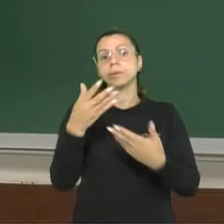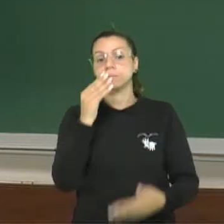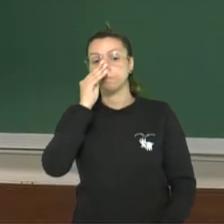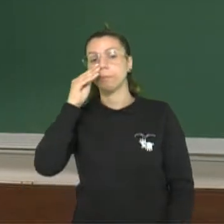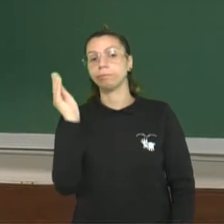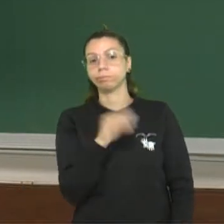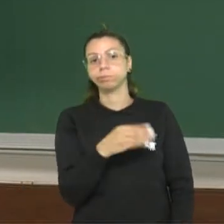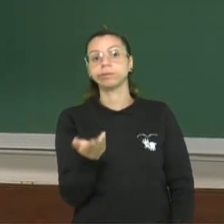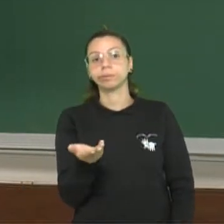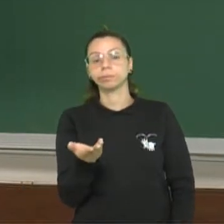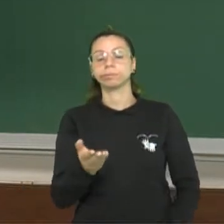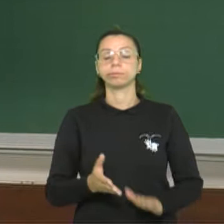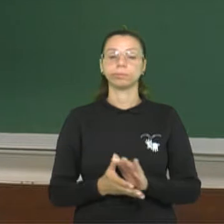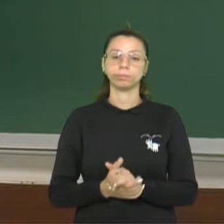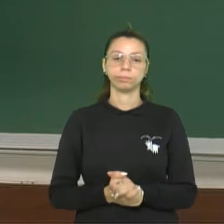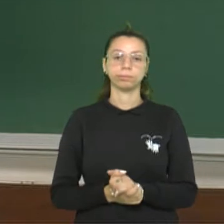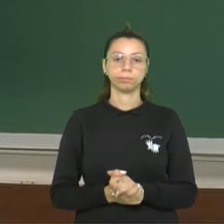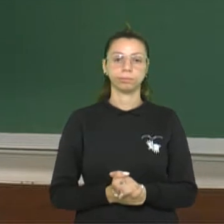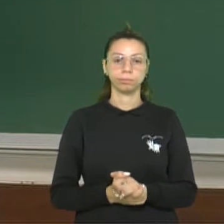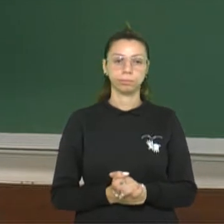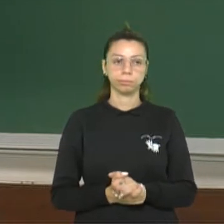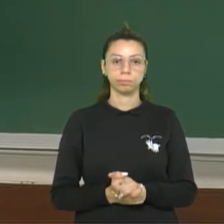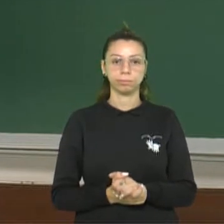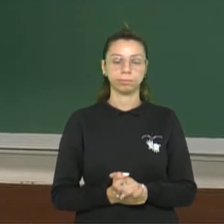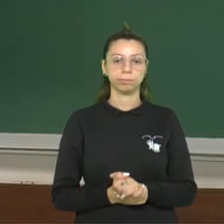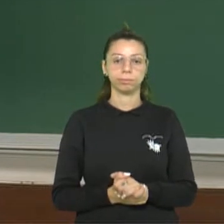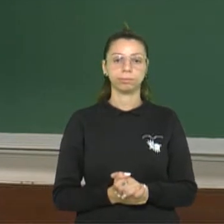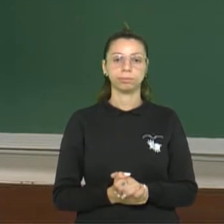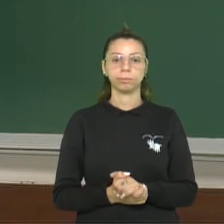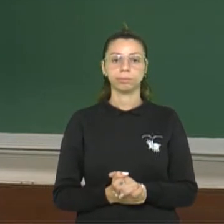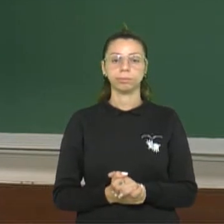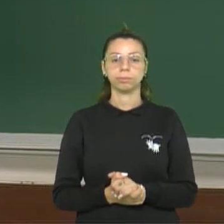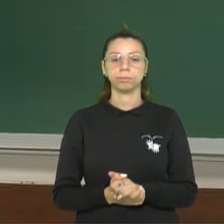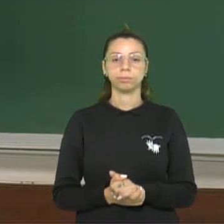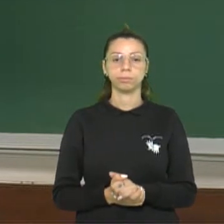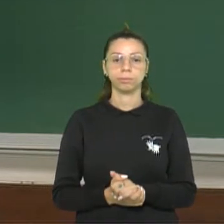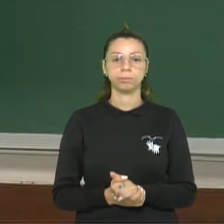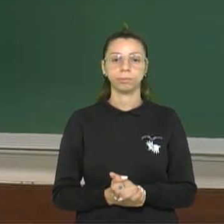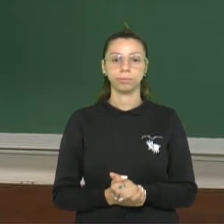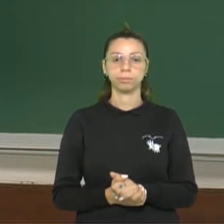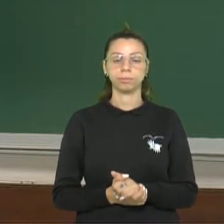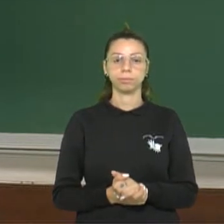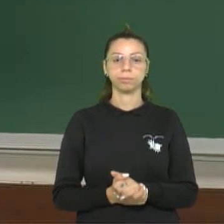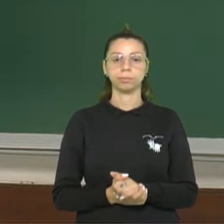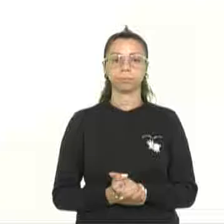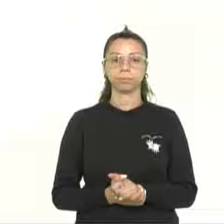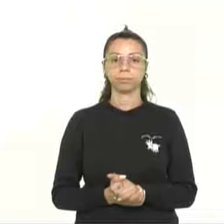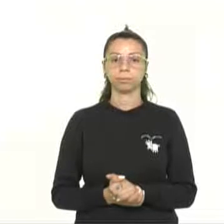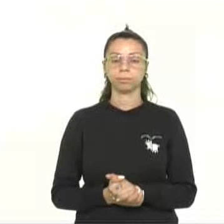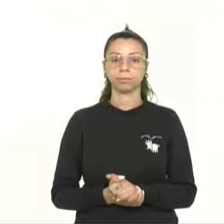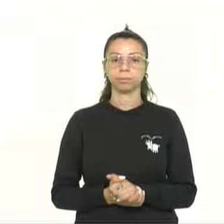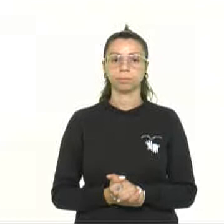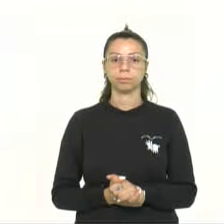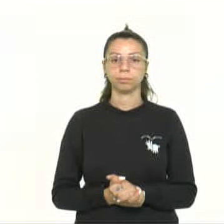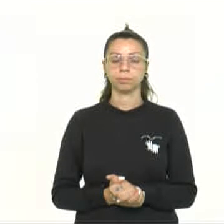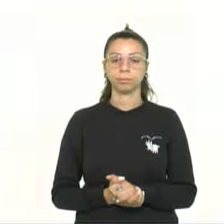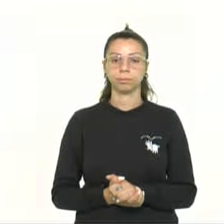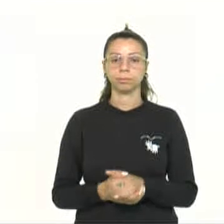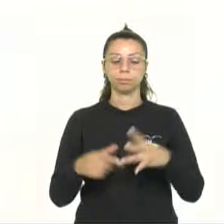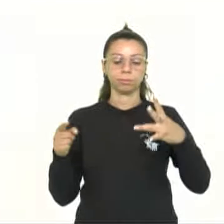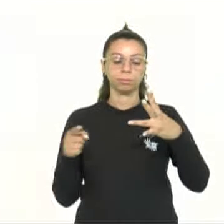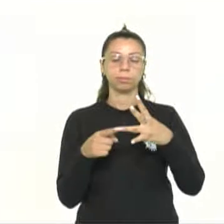seu. El machismo é suponer que la mujer no tiene los mismos derechos del hombre. E